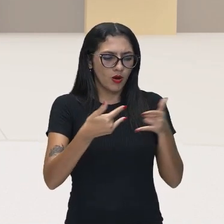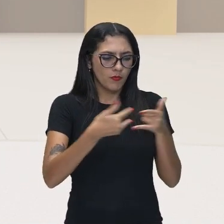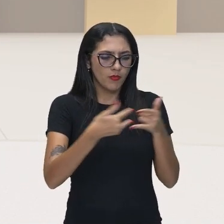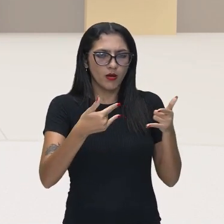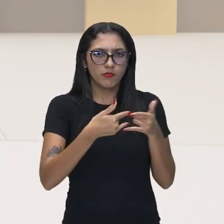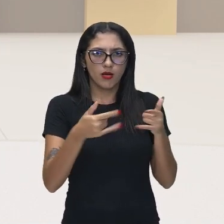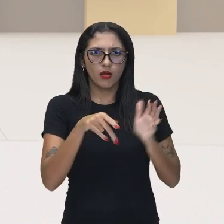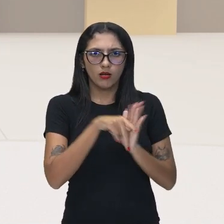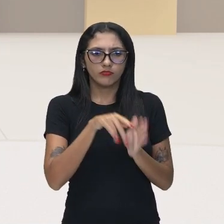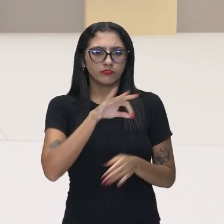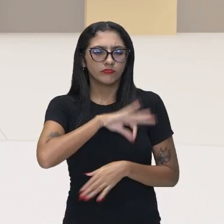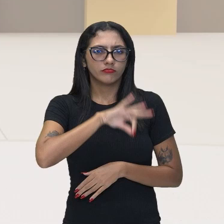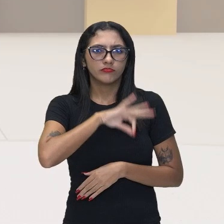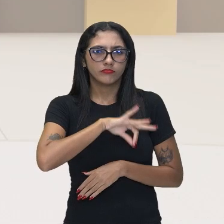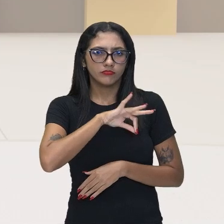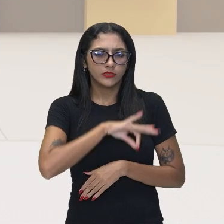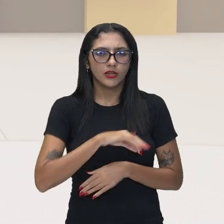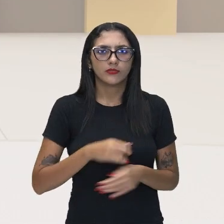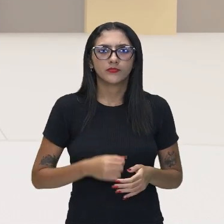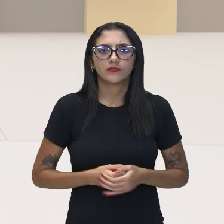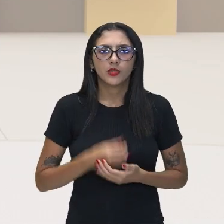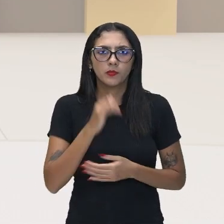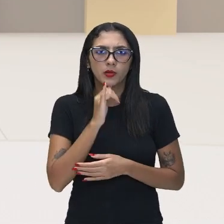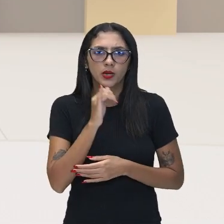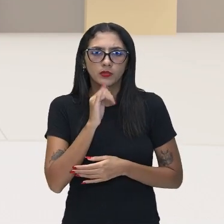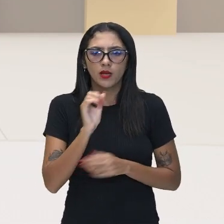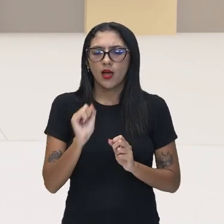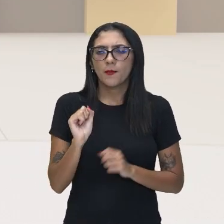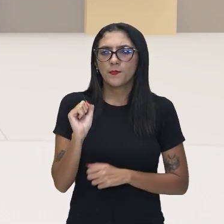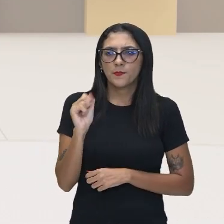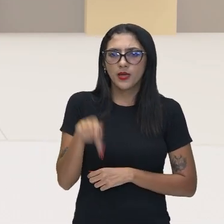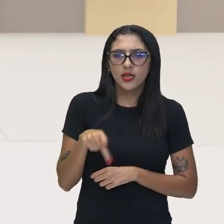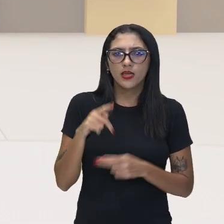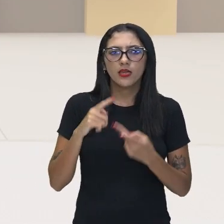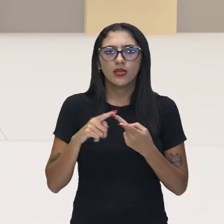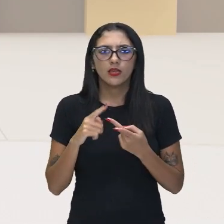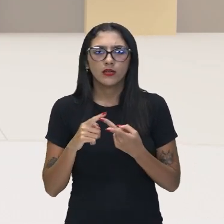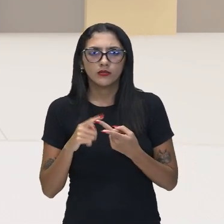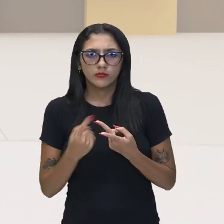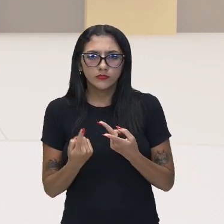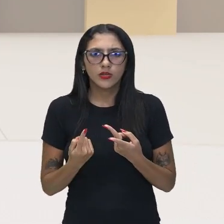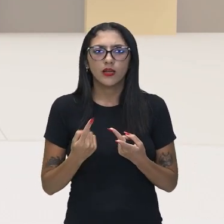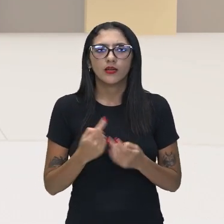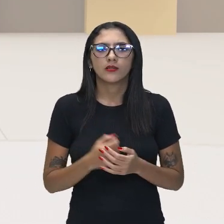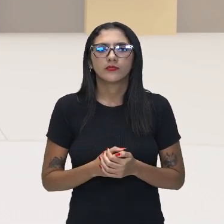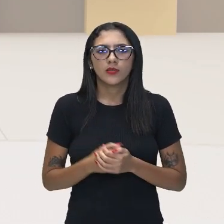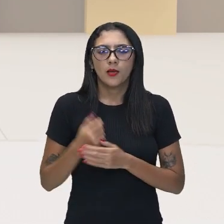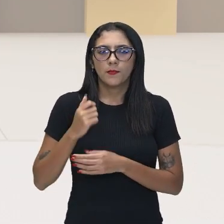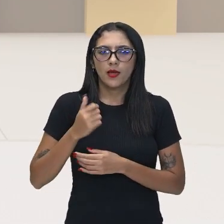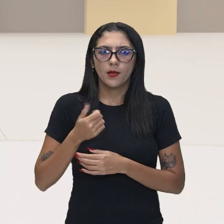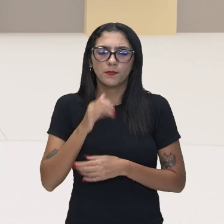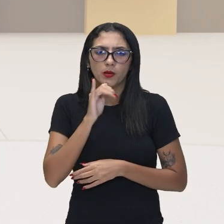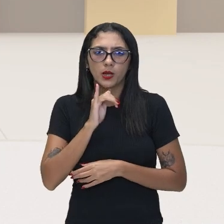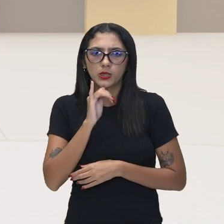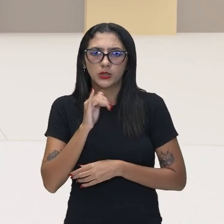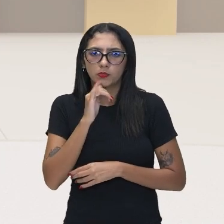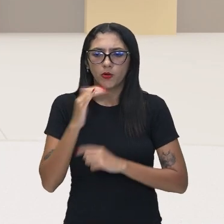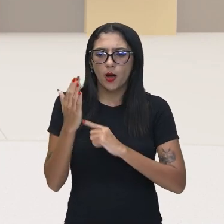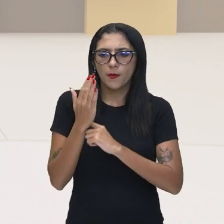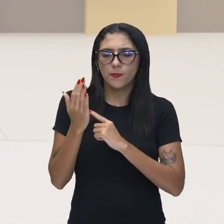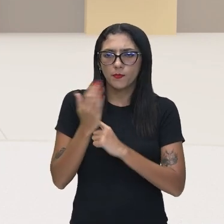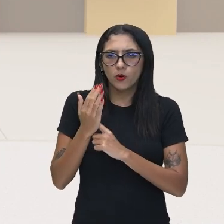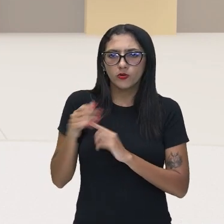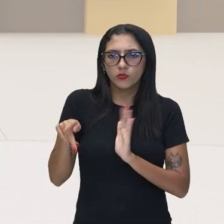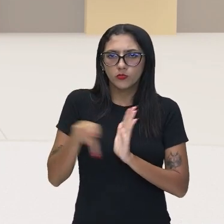pagamento, como pensionista, aposentado, assalariado ou como servidor